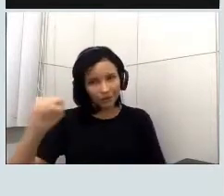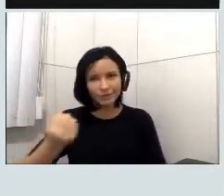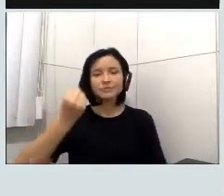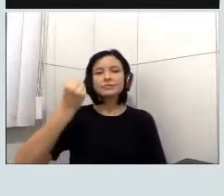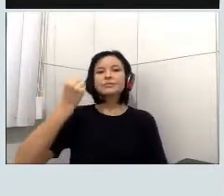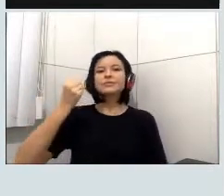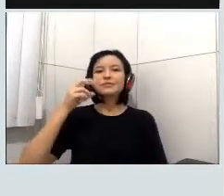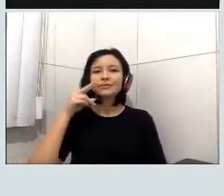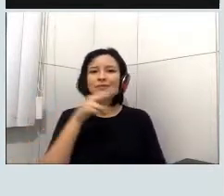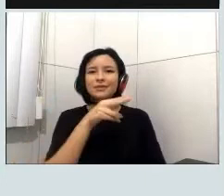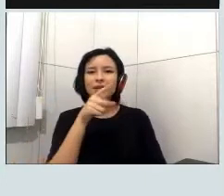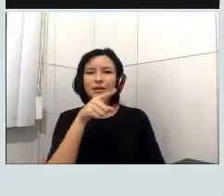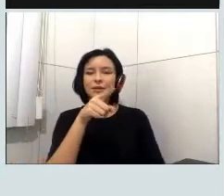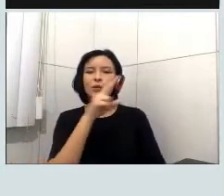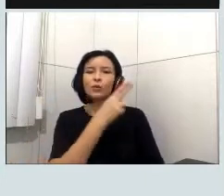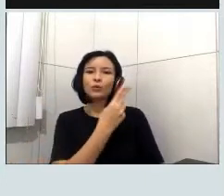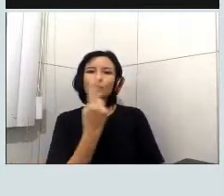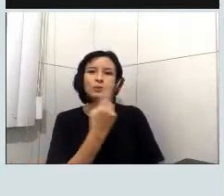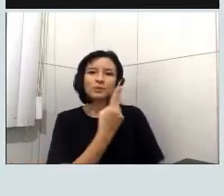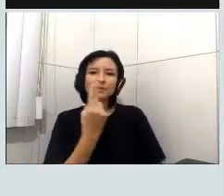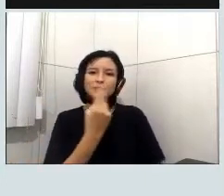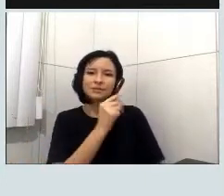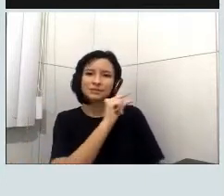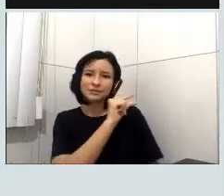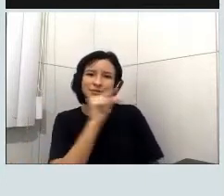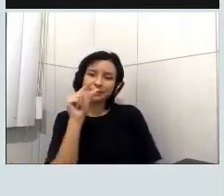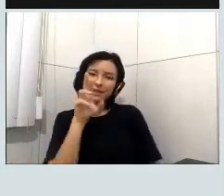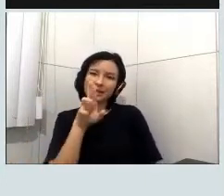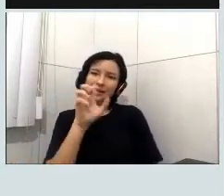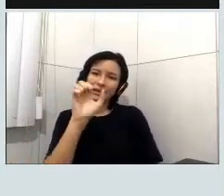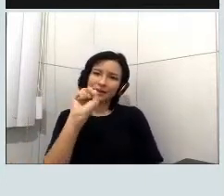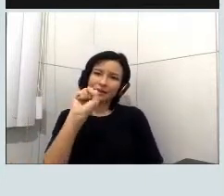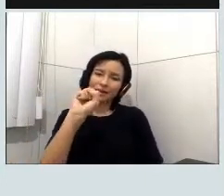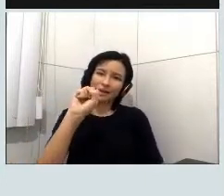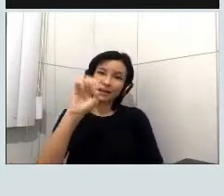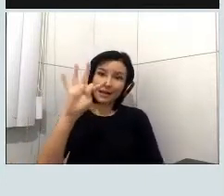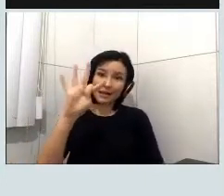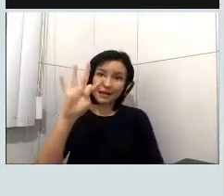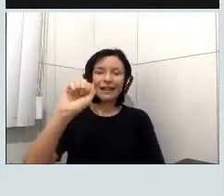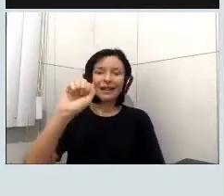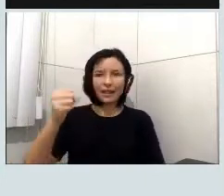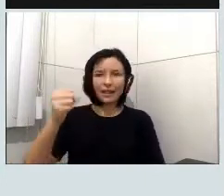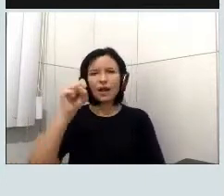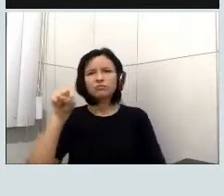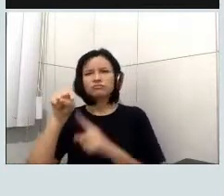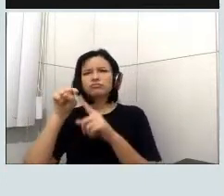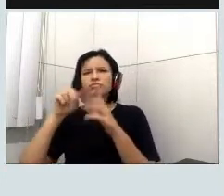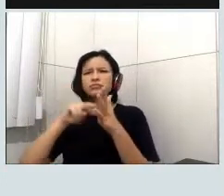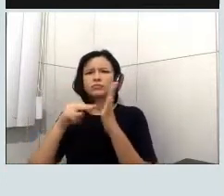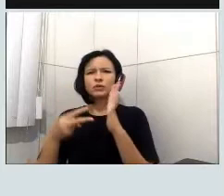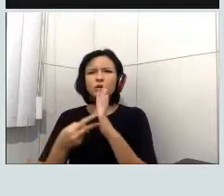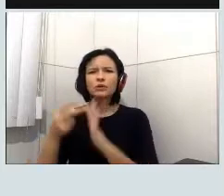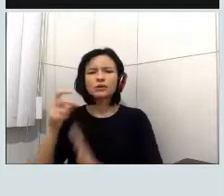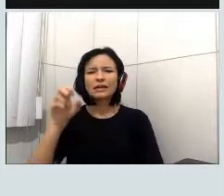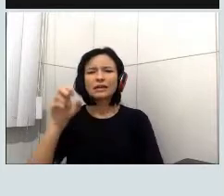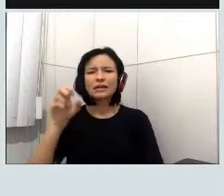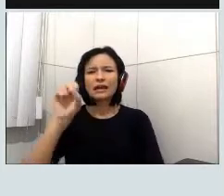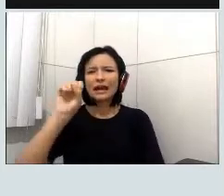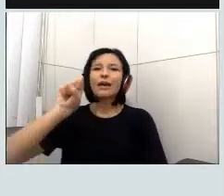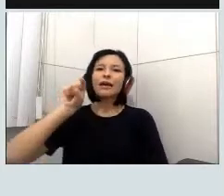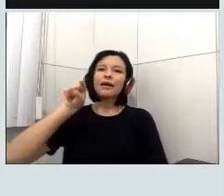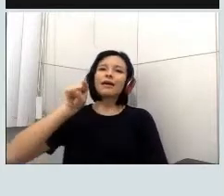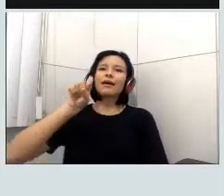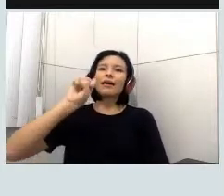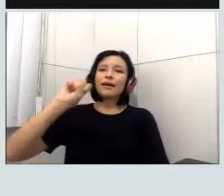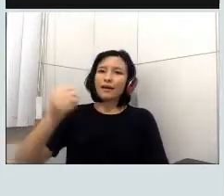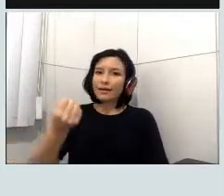o nomezinho reta S e um T de cabeça para baixo, digamos assim.